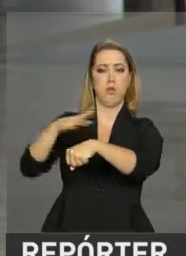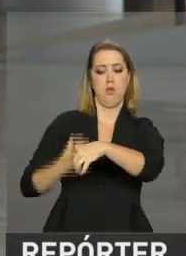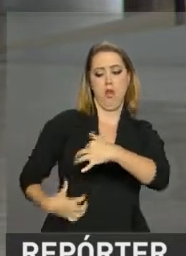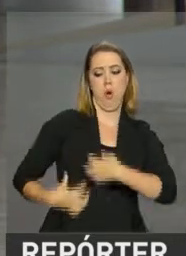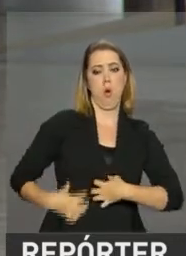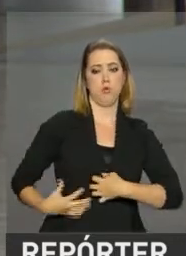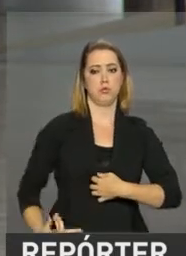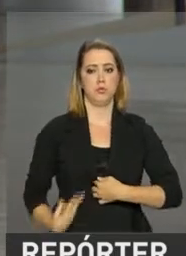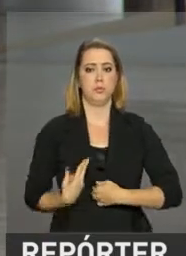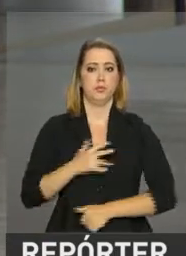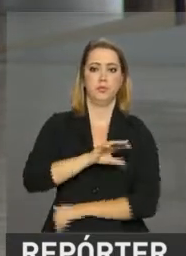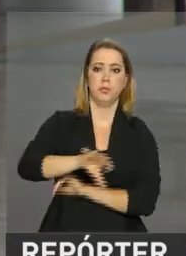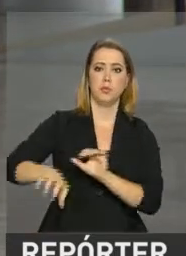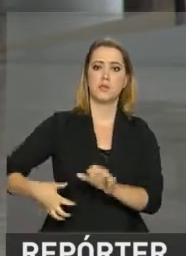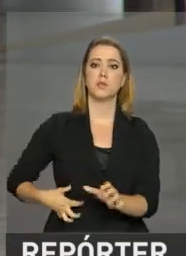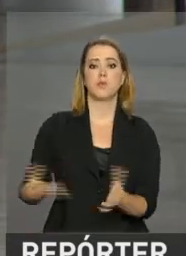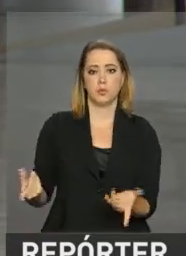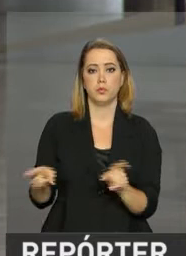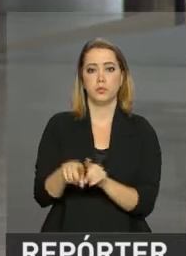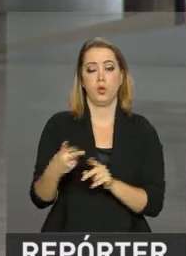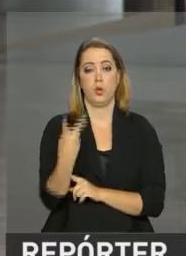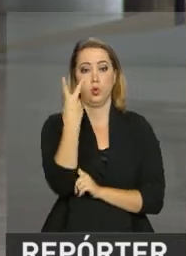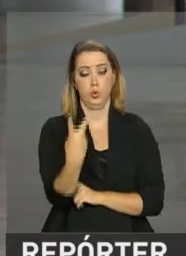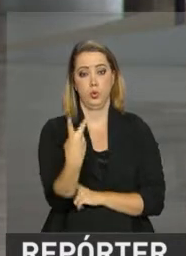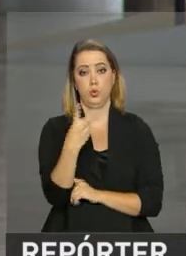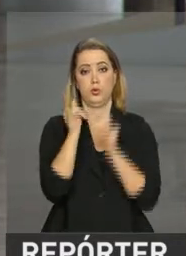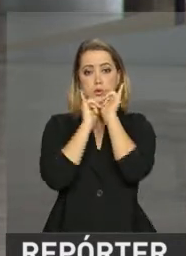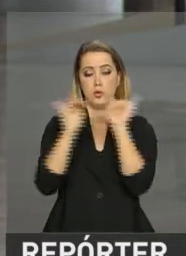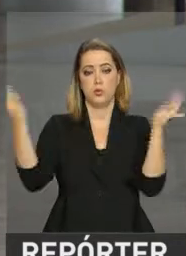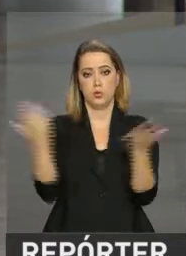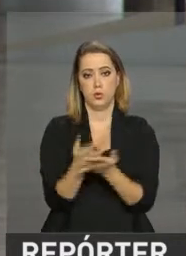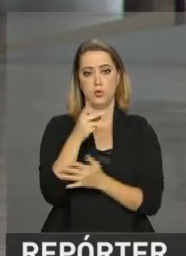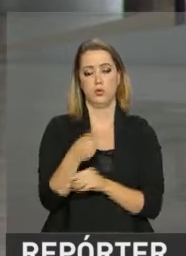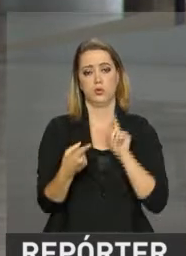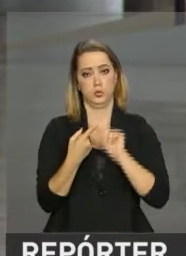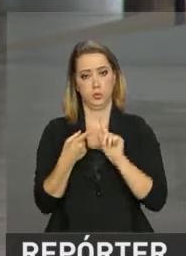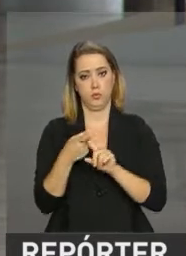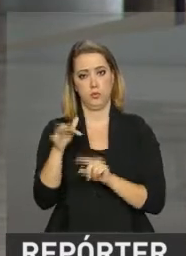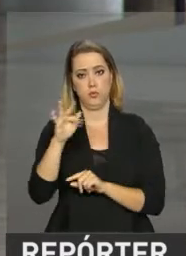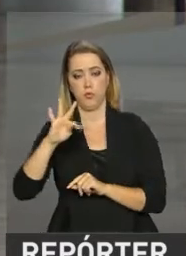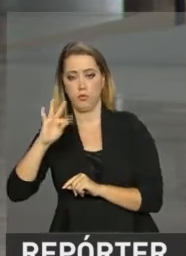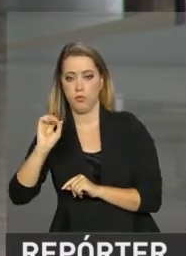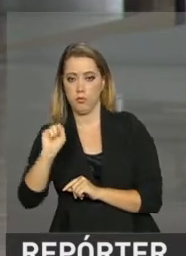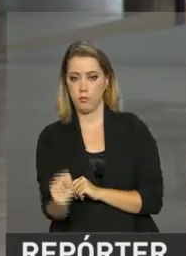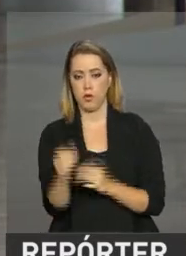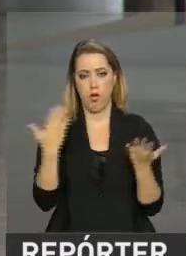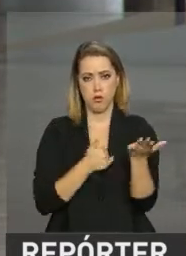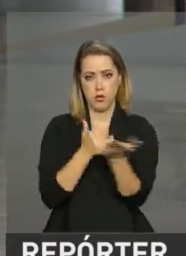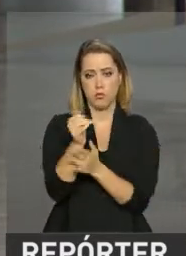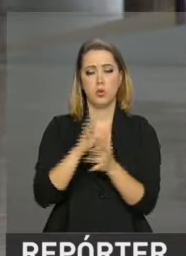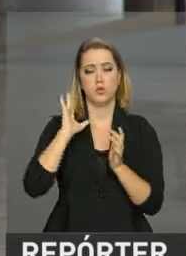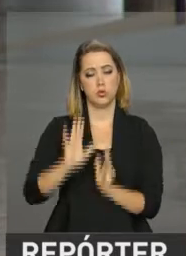como você disse foram dois anúncios também durante a manhã de hoje um deles diz respeito ao fgts a partir de agora os trabalhadores